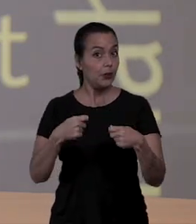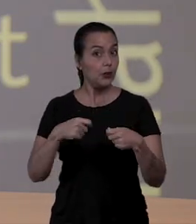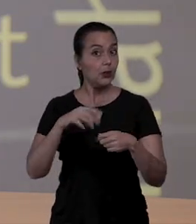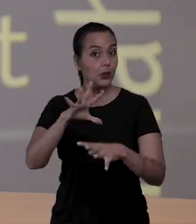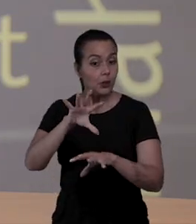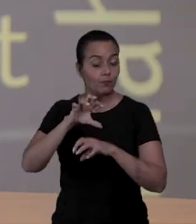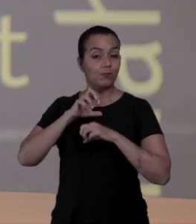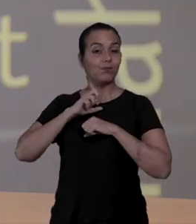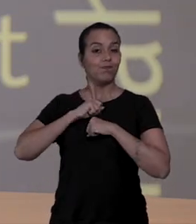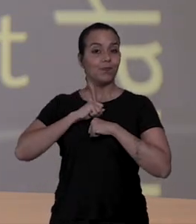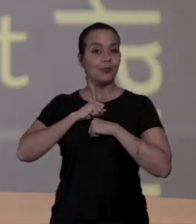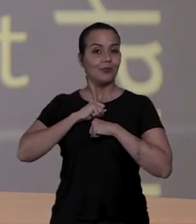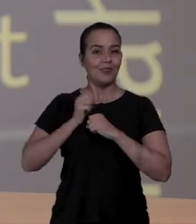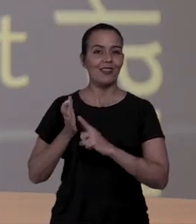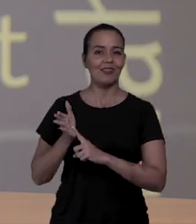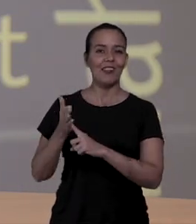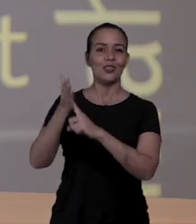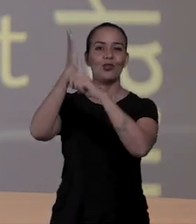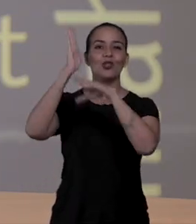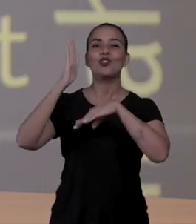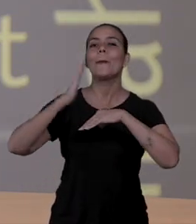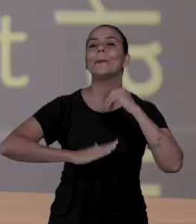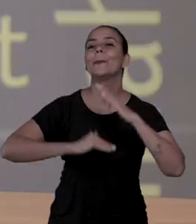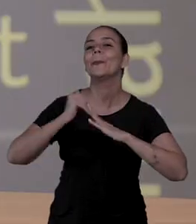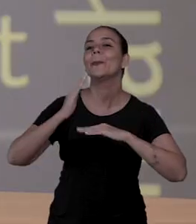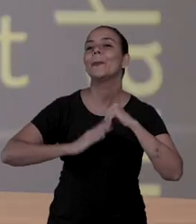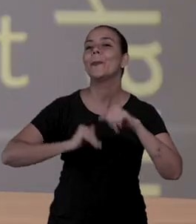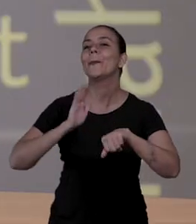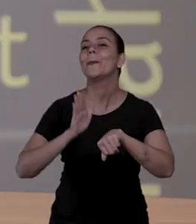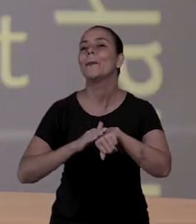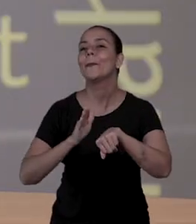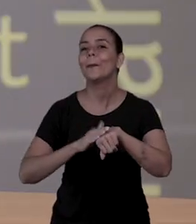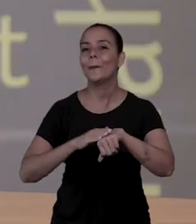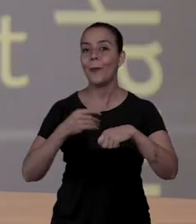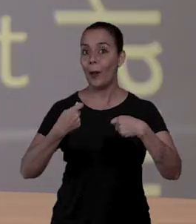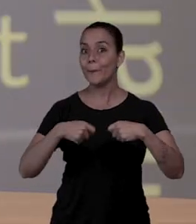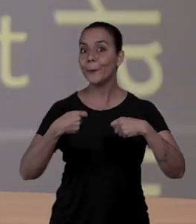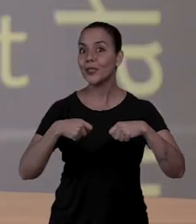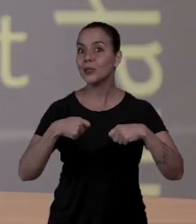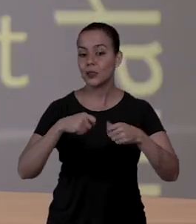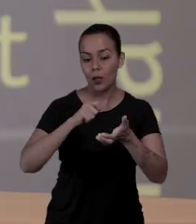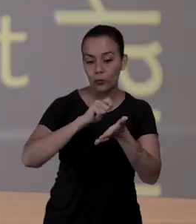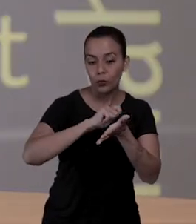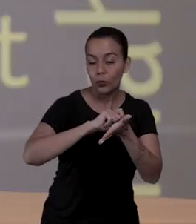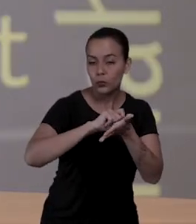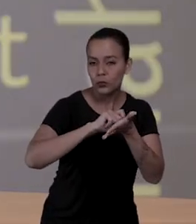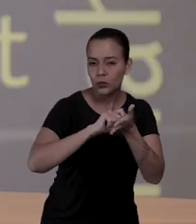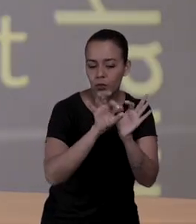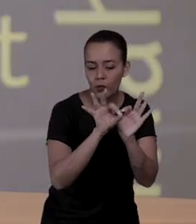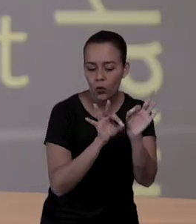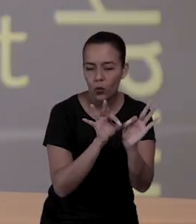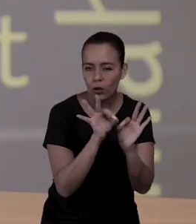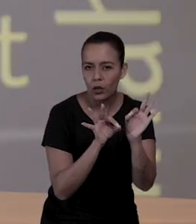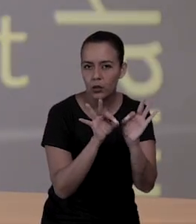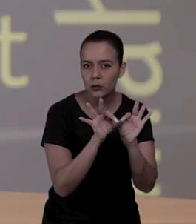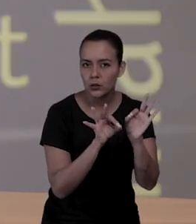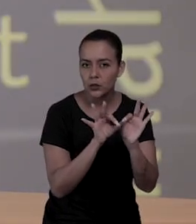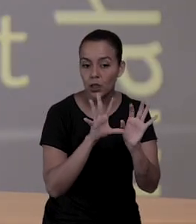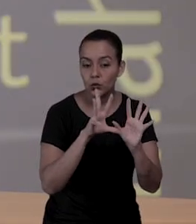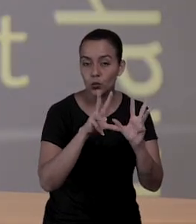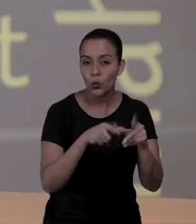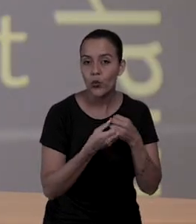produz escrevivência, nós precisamos nos apropriar das tecnologias digitais como produtoras de